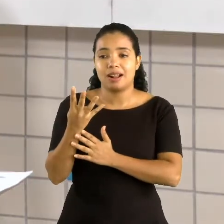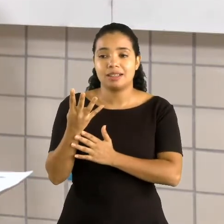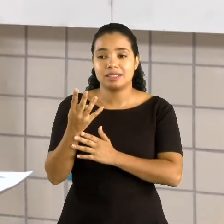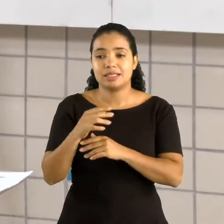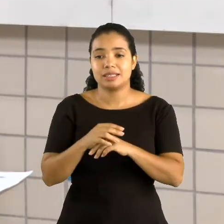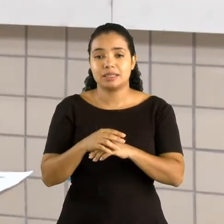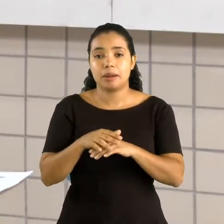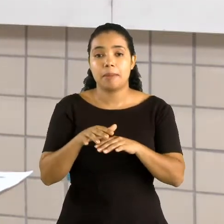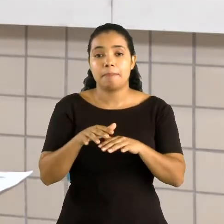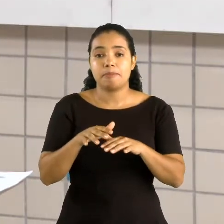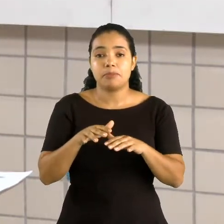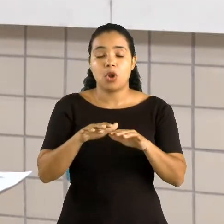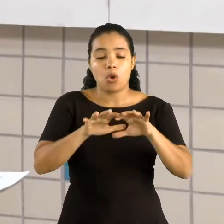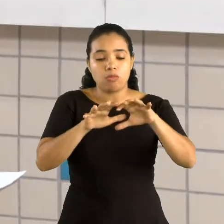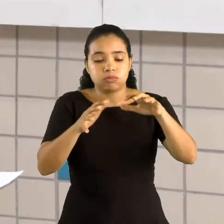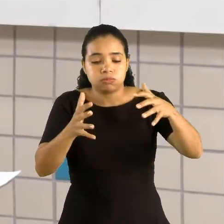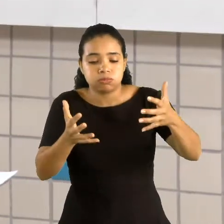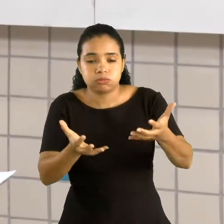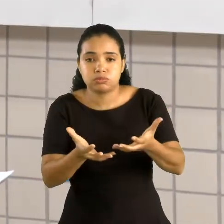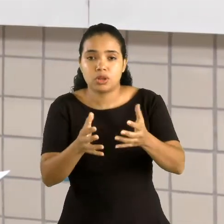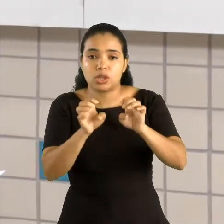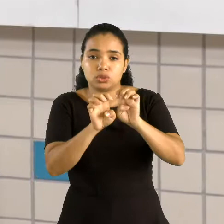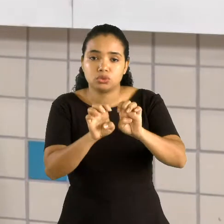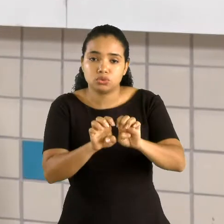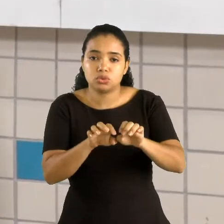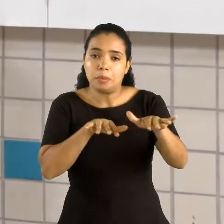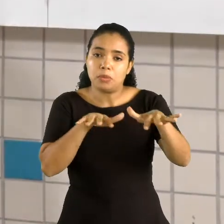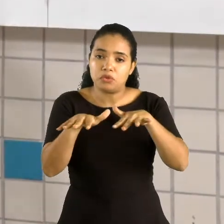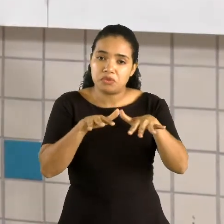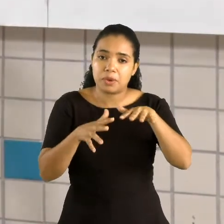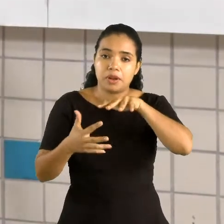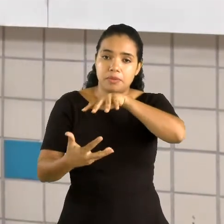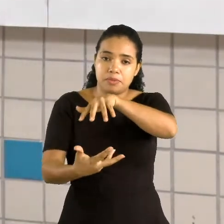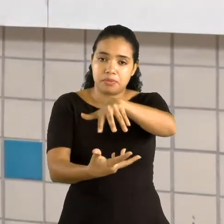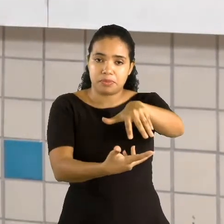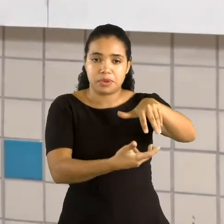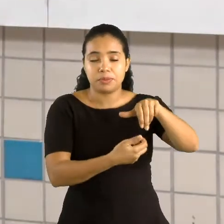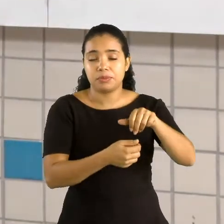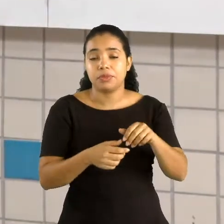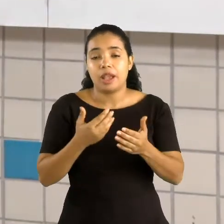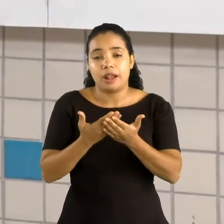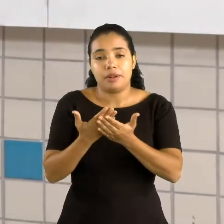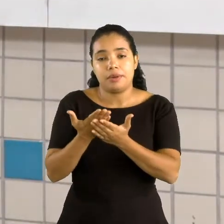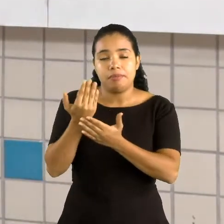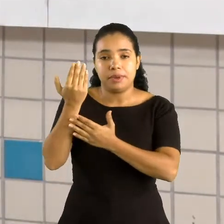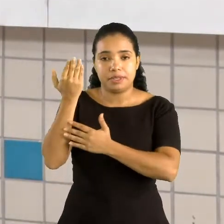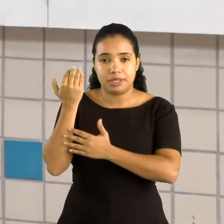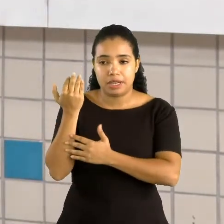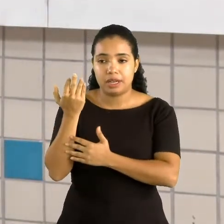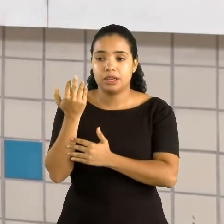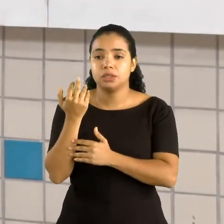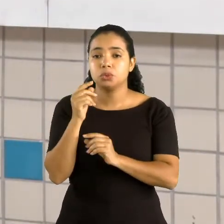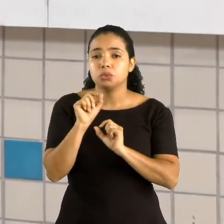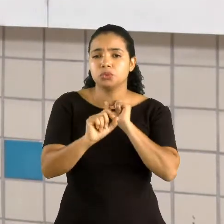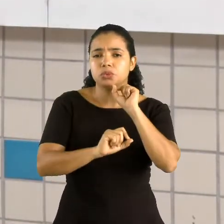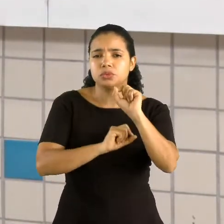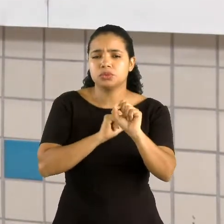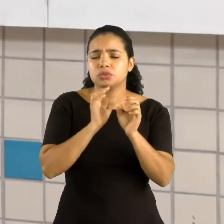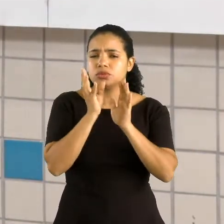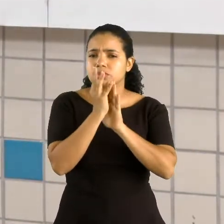estrutura e movimento da Terra, ok? Vamos lá para a aula? Então, gente, na aula passada, o que nós